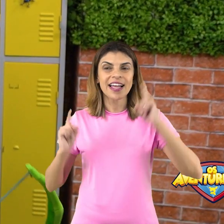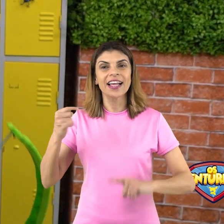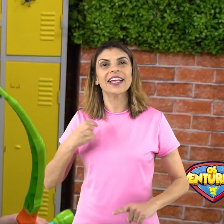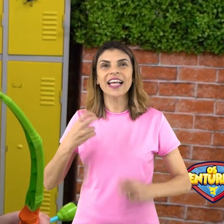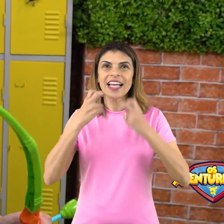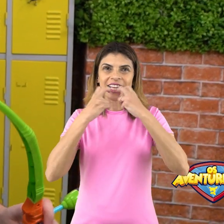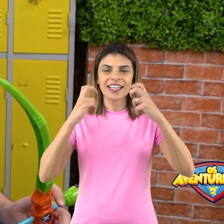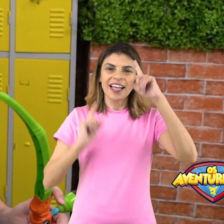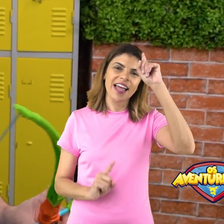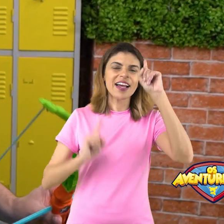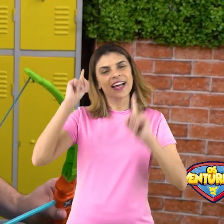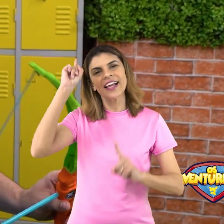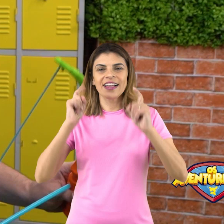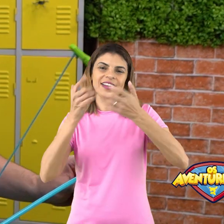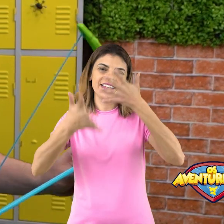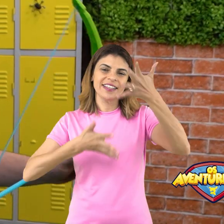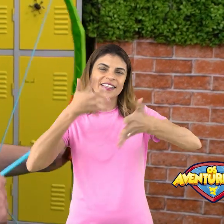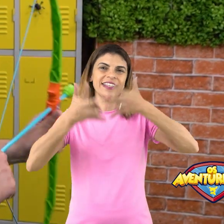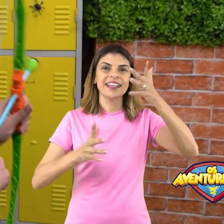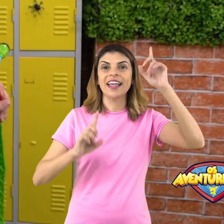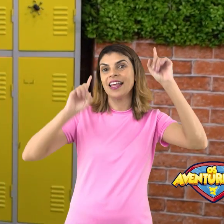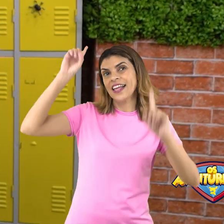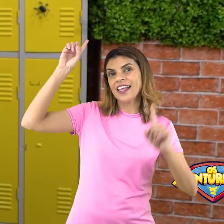Então grita!